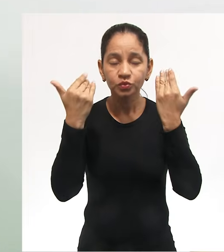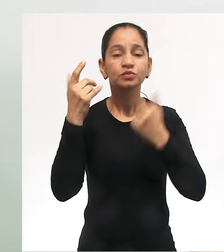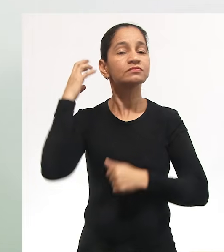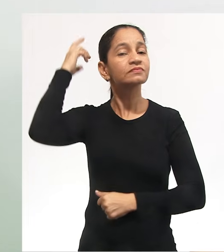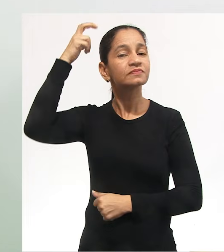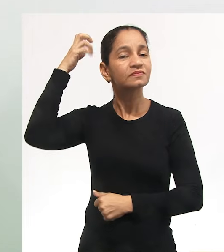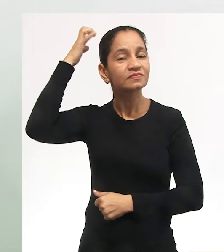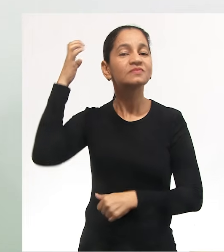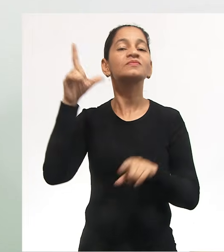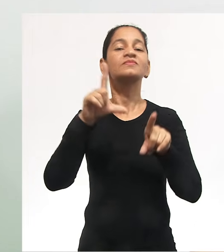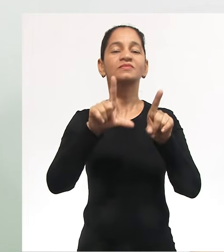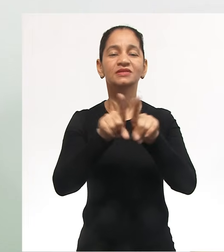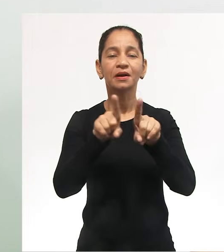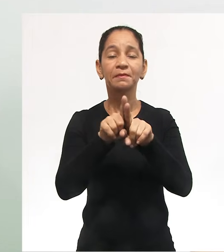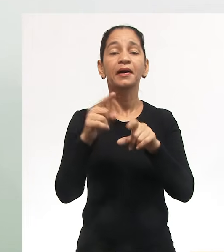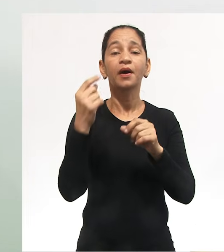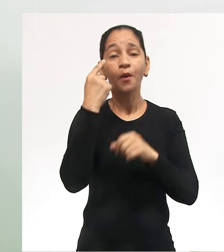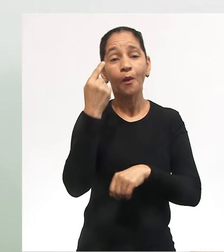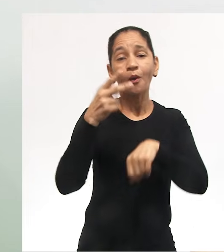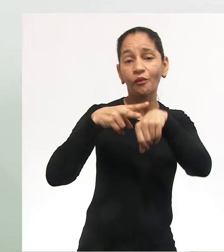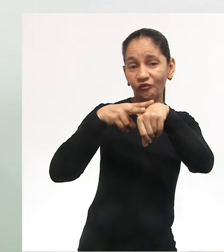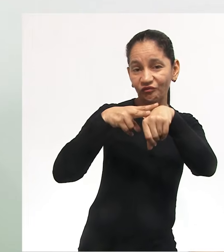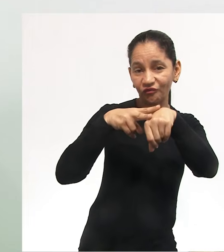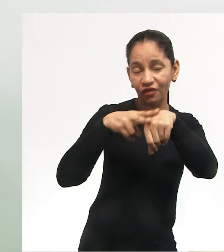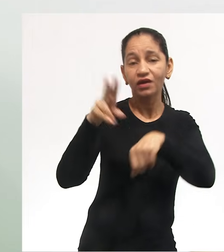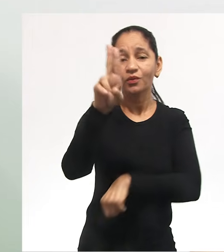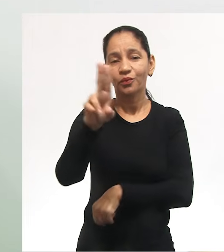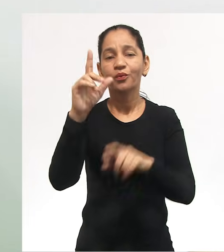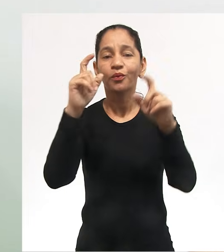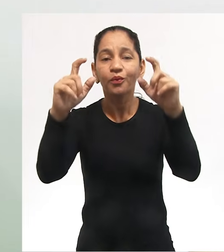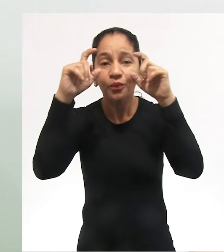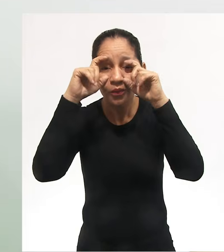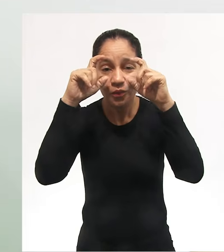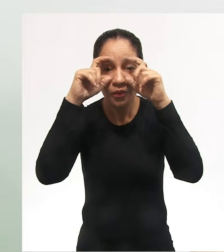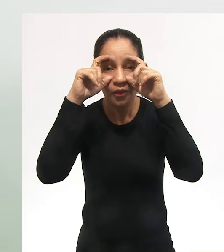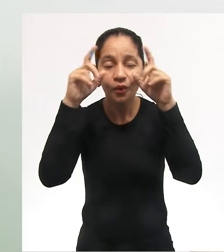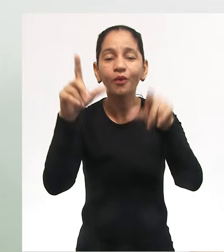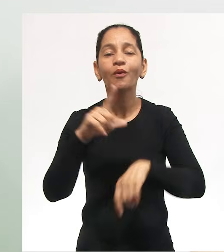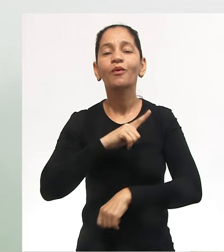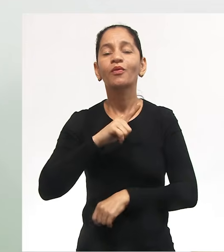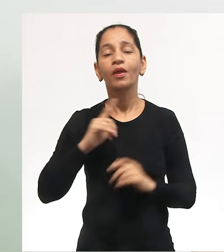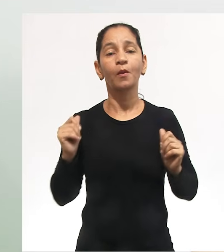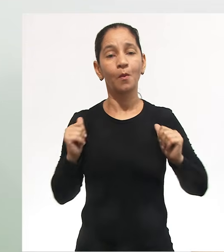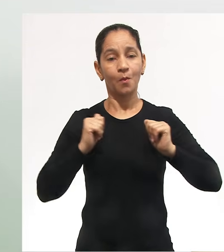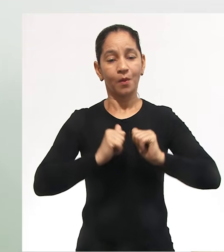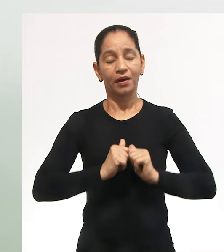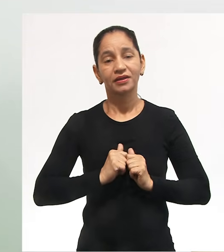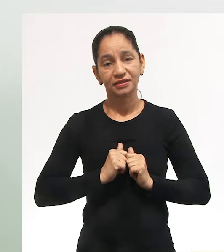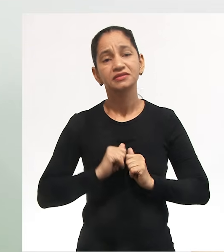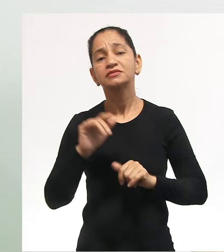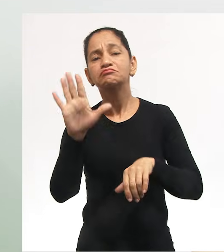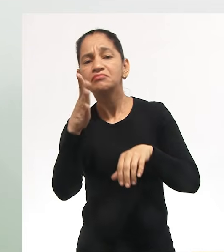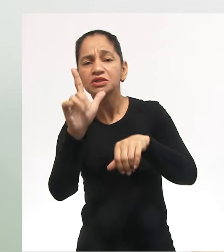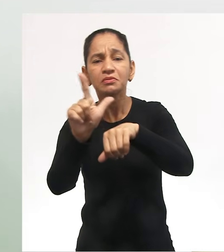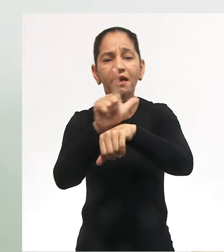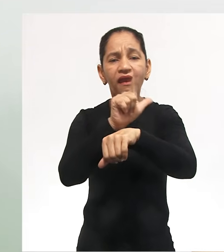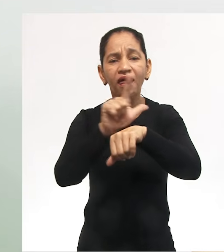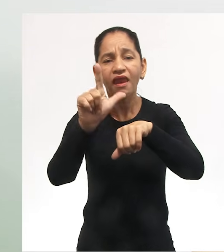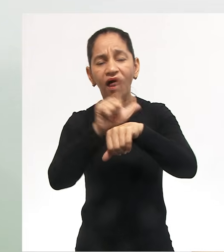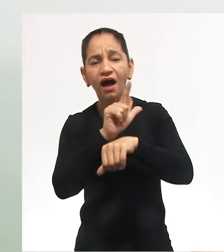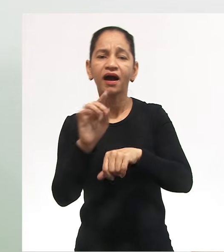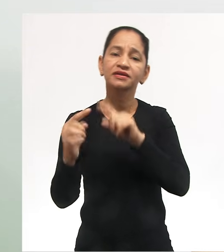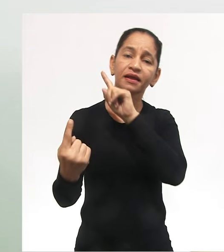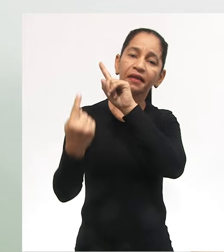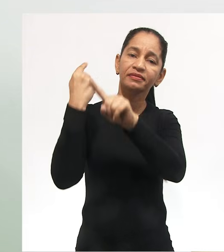parda, tenho os cabelos encaracolados, olhos verdes, uso óculos, estou com uma camisa